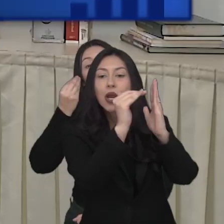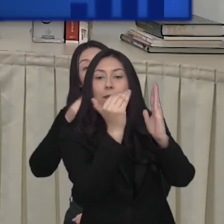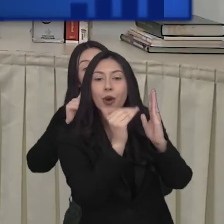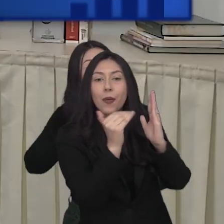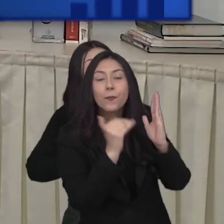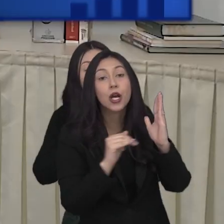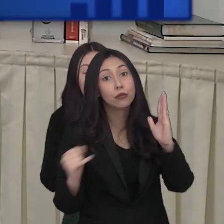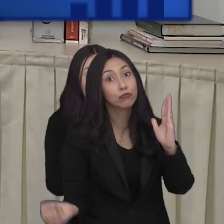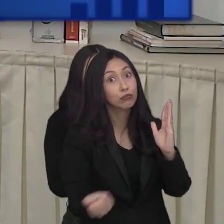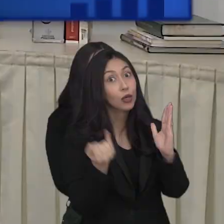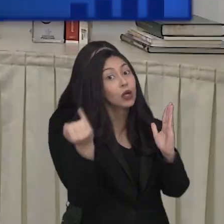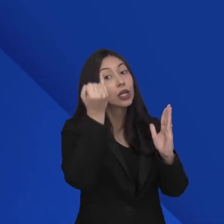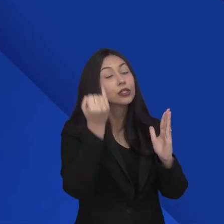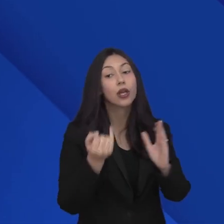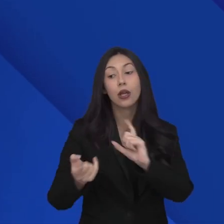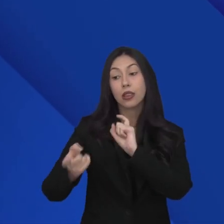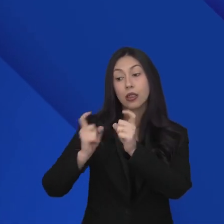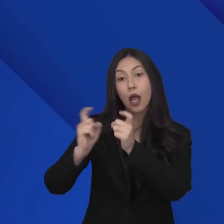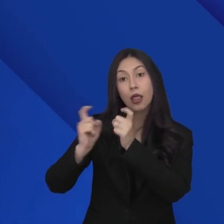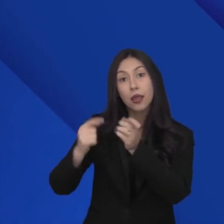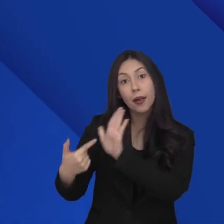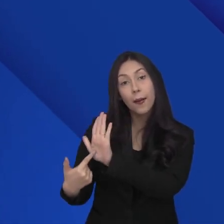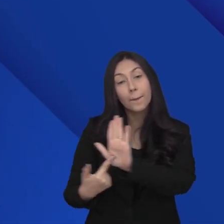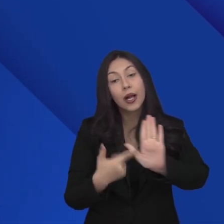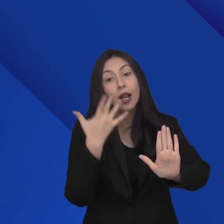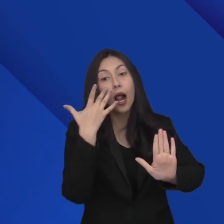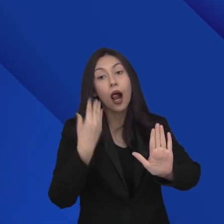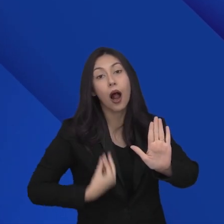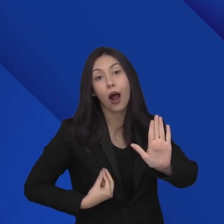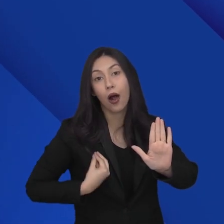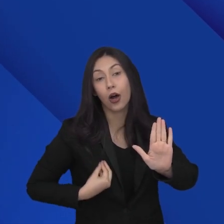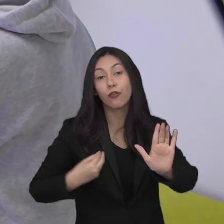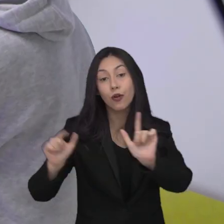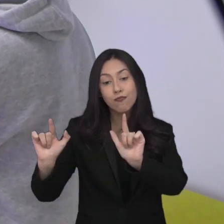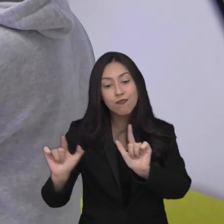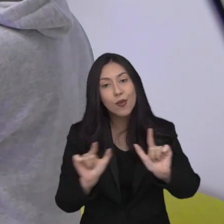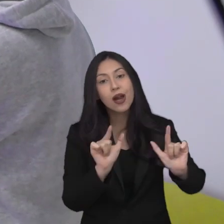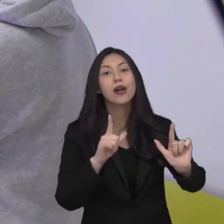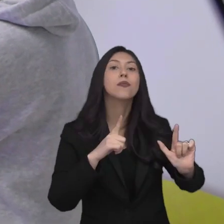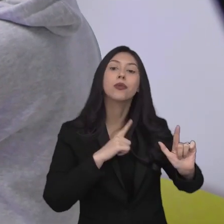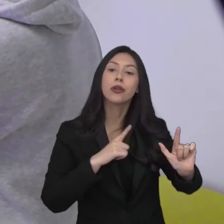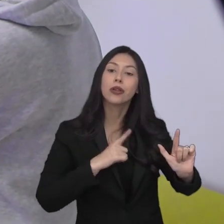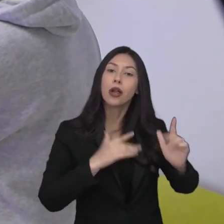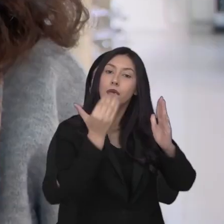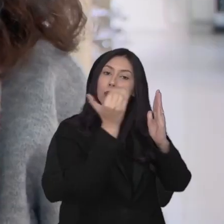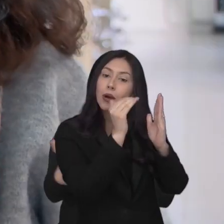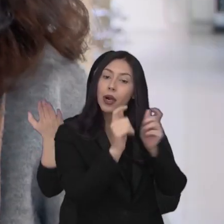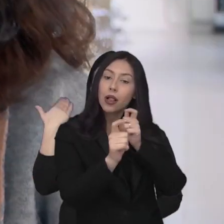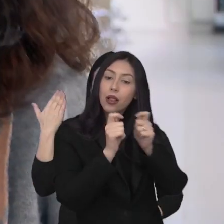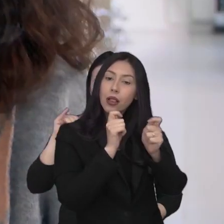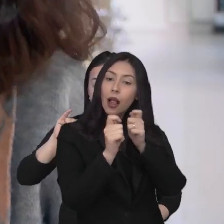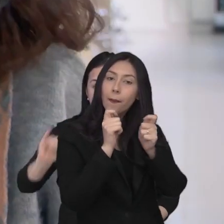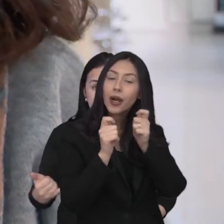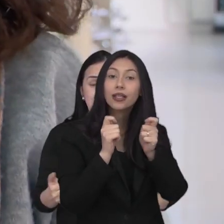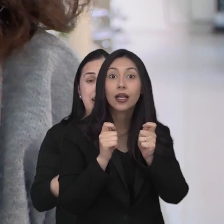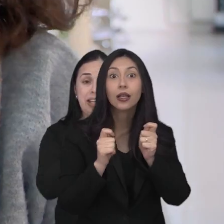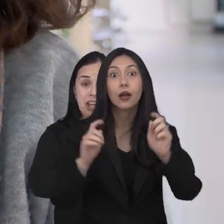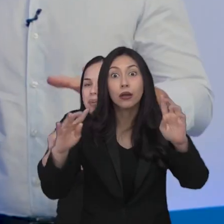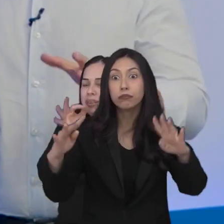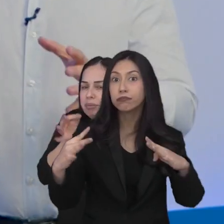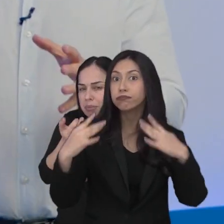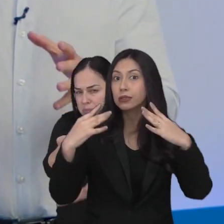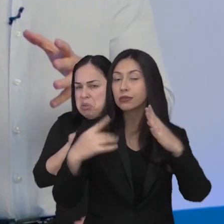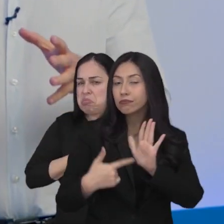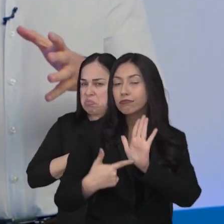e conteúdo de interesse público. As sessões de Câmara são transmitidas ao vivo e os programas contam com matérias e reportagens